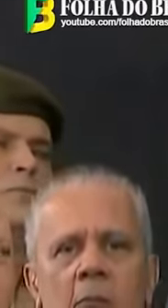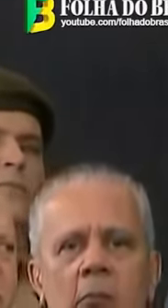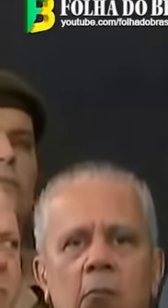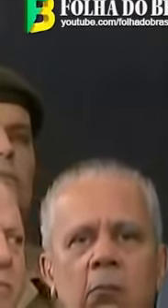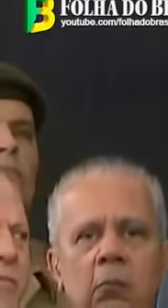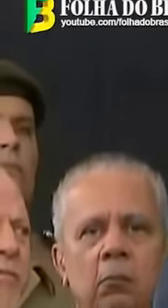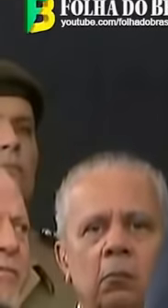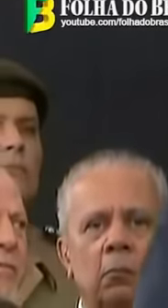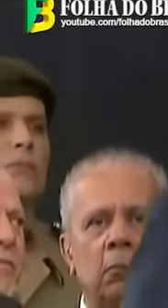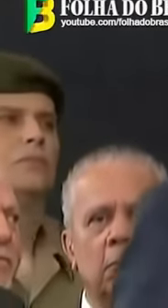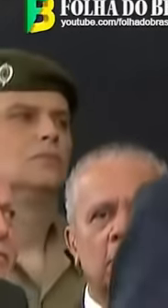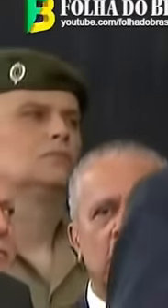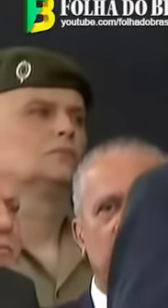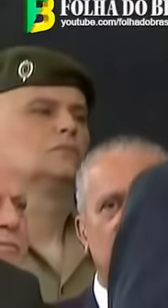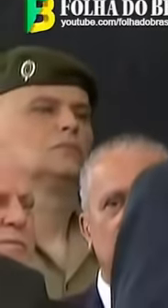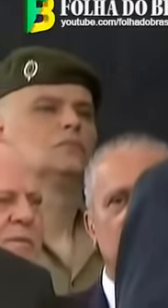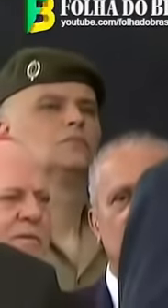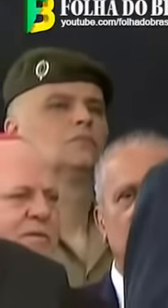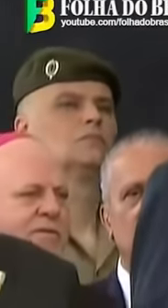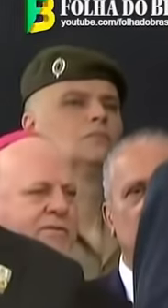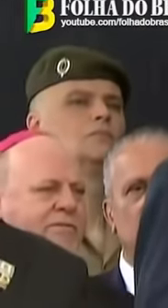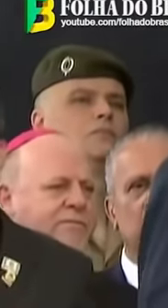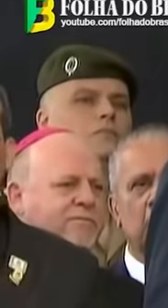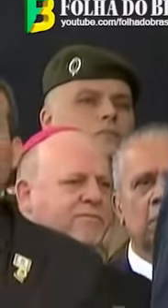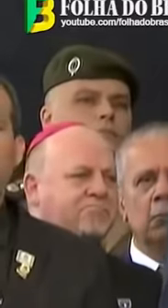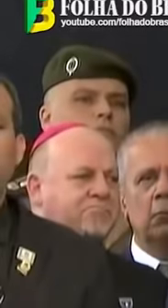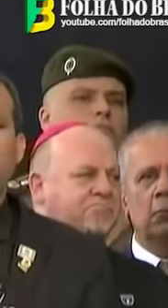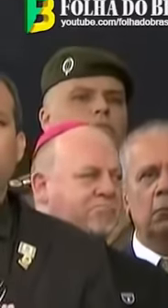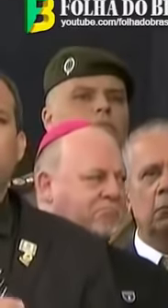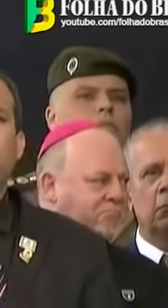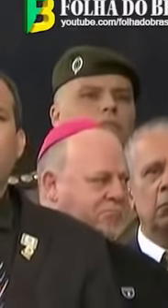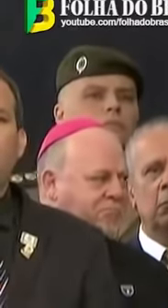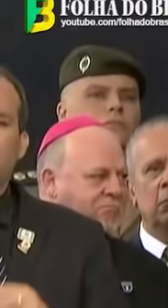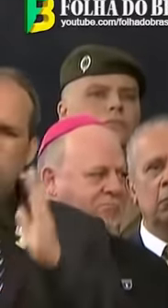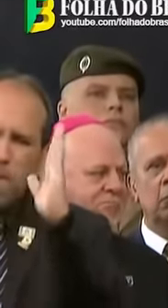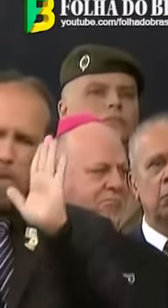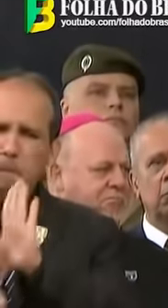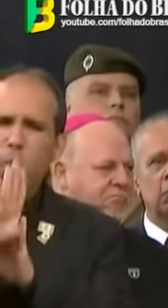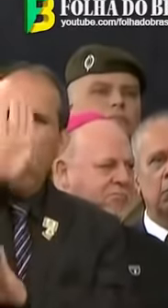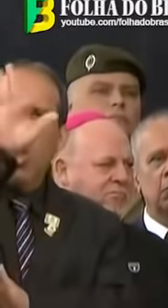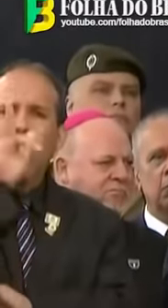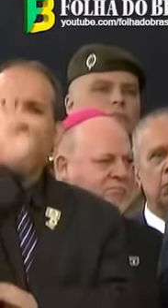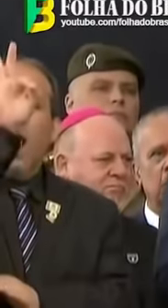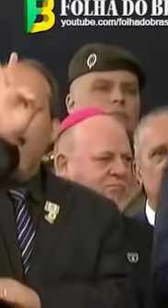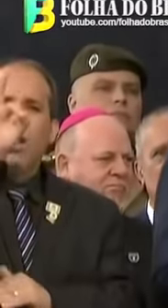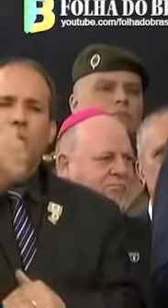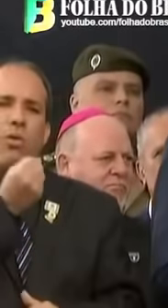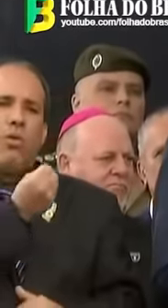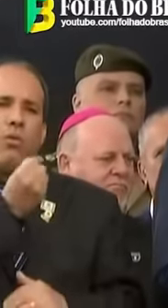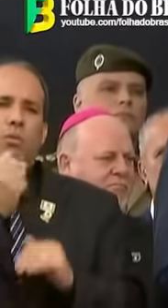governador Caiado, o Brasil estaria entre os 10 do mundo. Por isso,